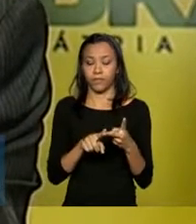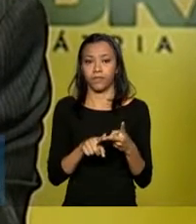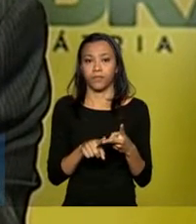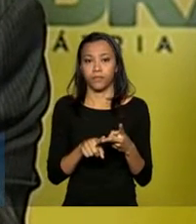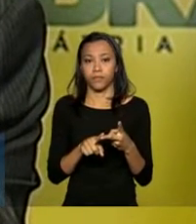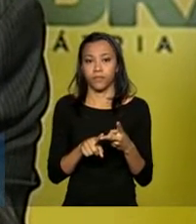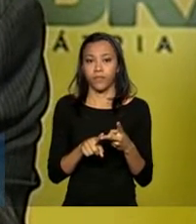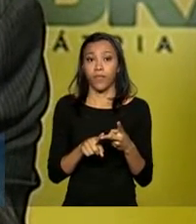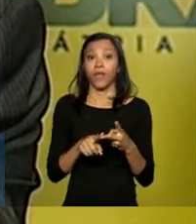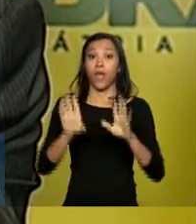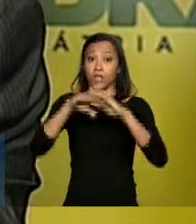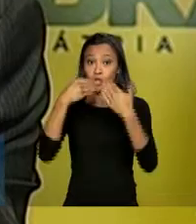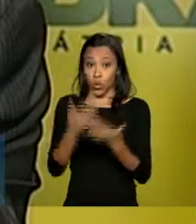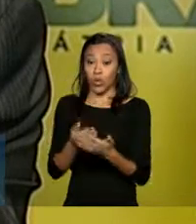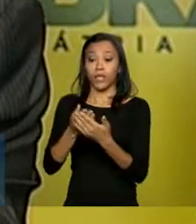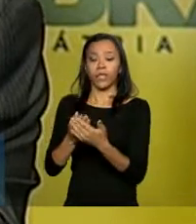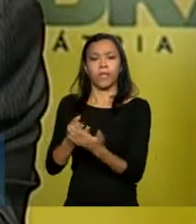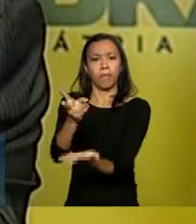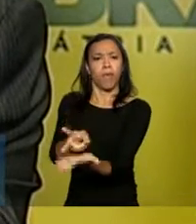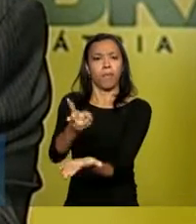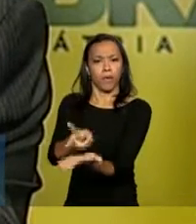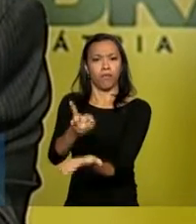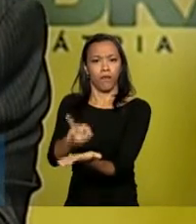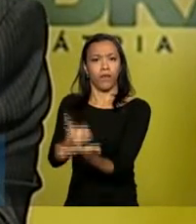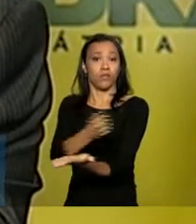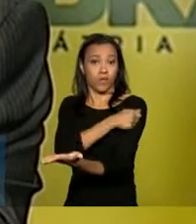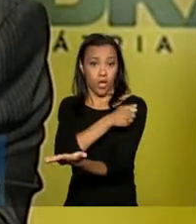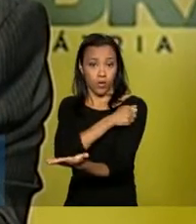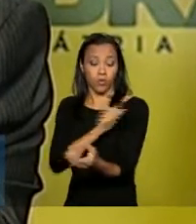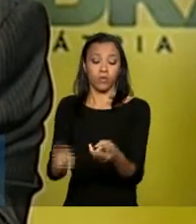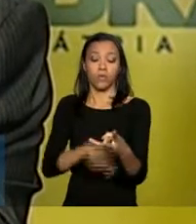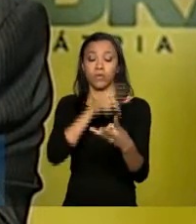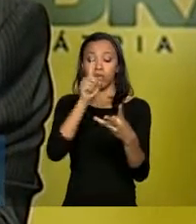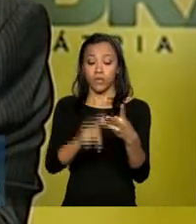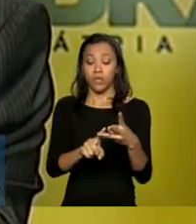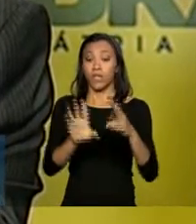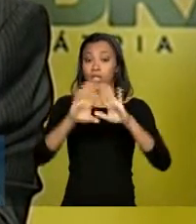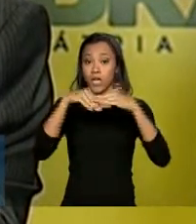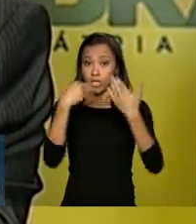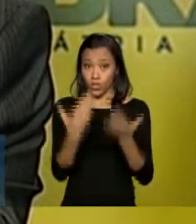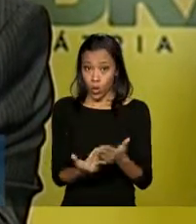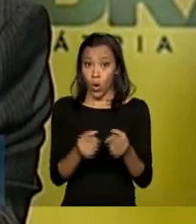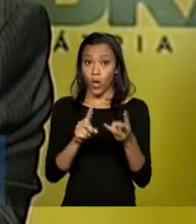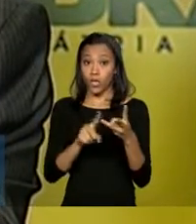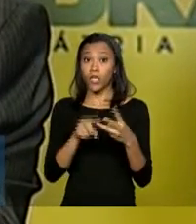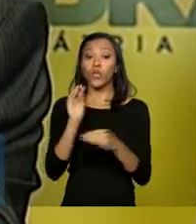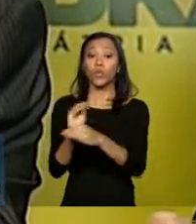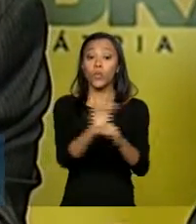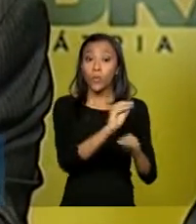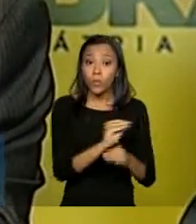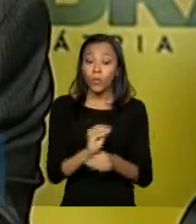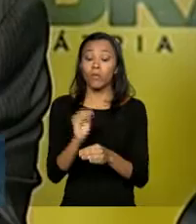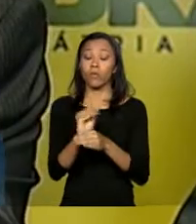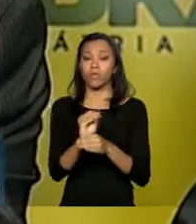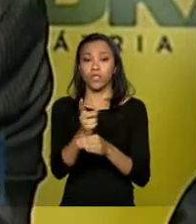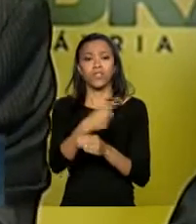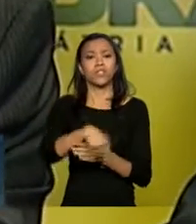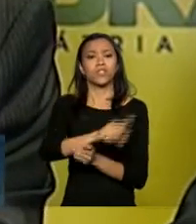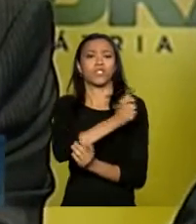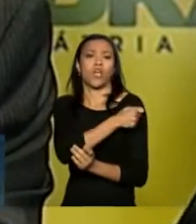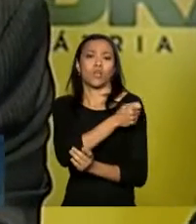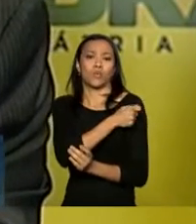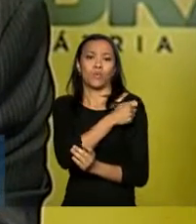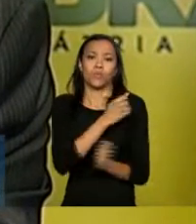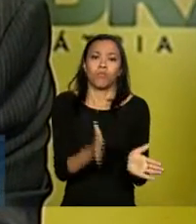da escola que mantém os alunos e da escola que lida com os alunos em condição mais vulnerável do ponto de vista econômico, que esse é o